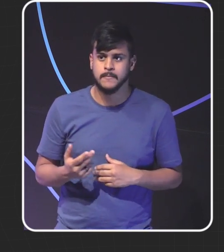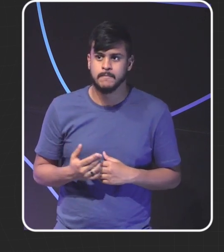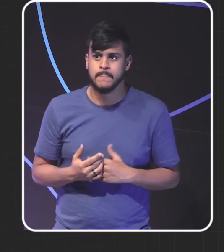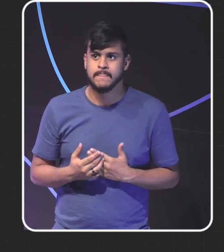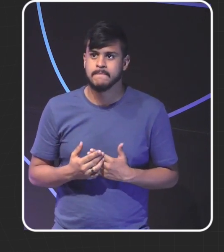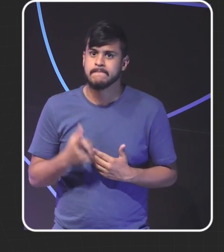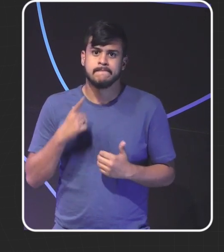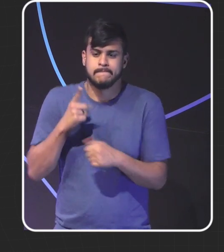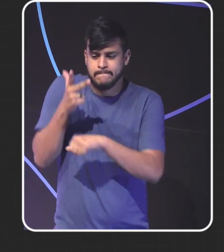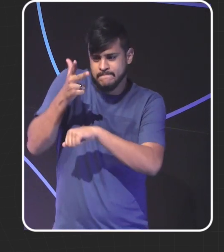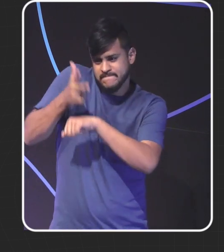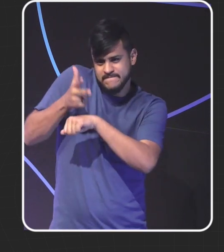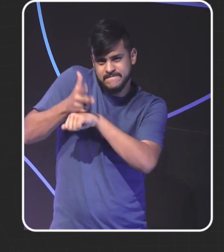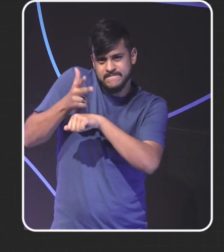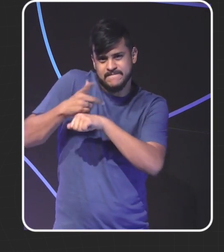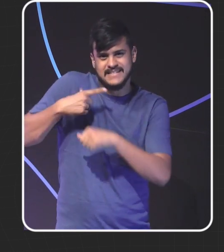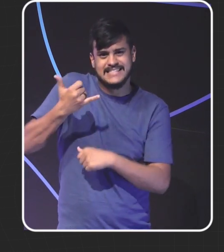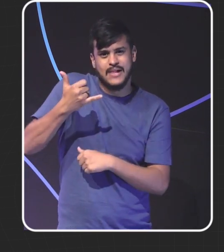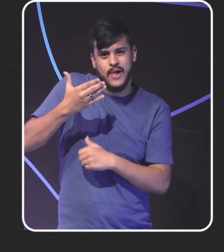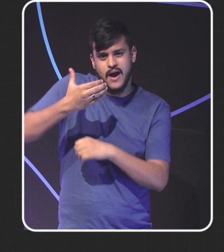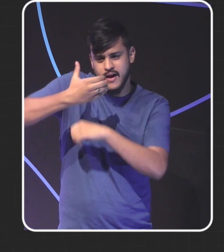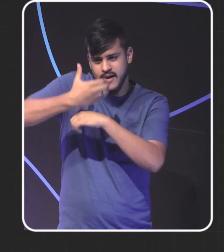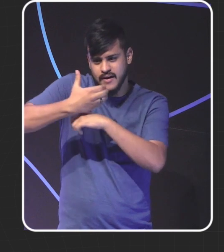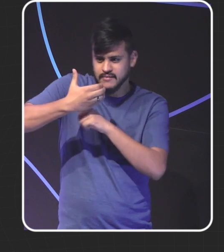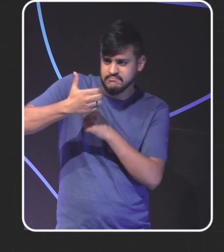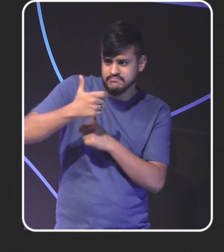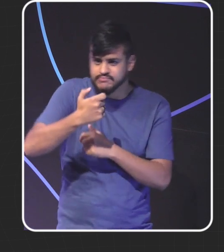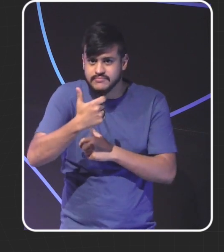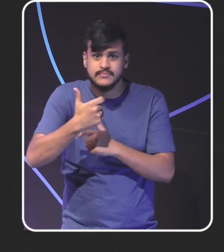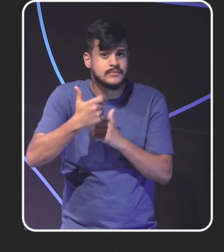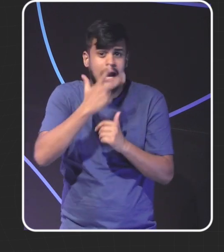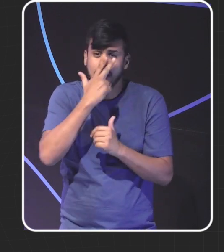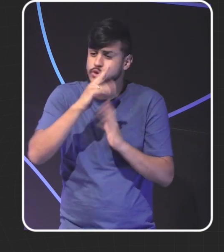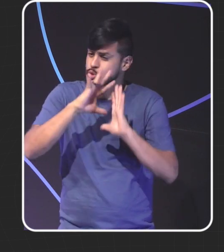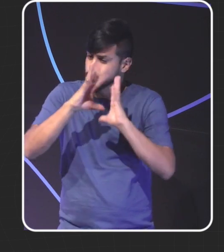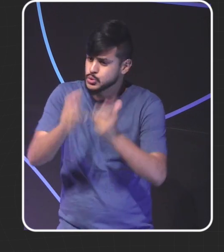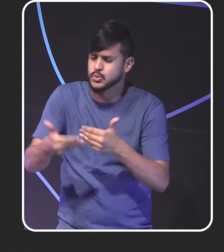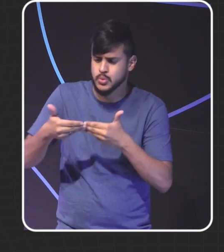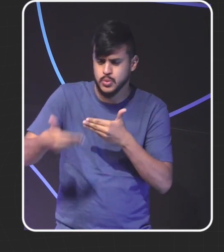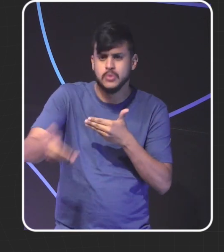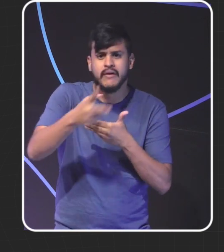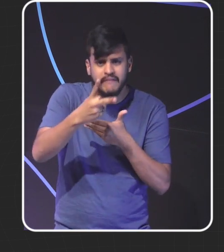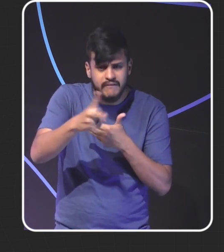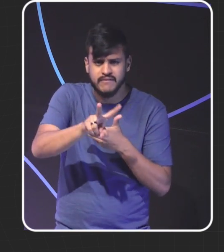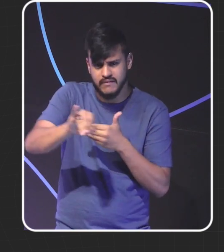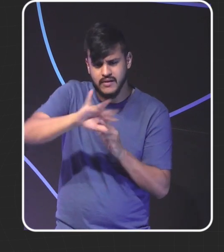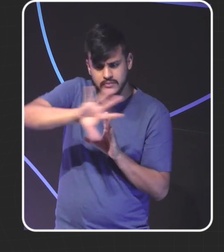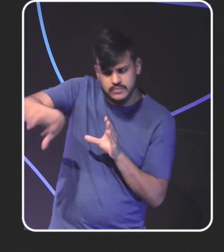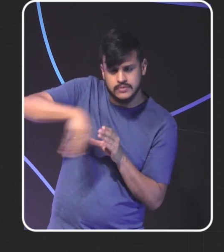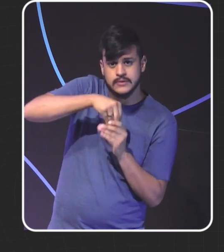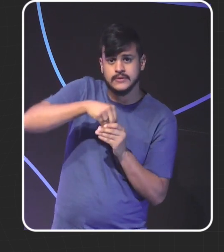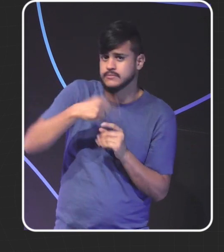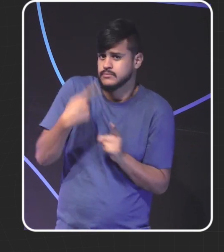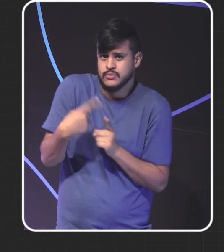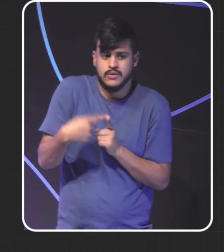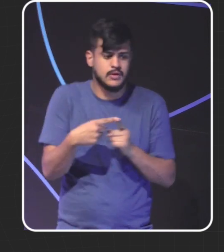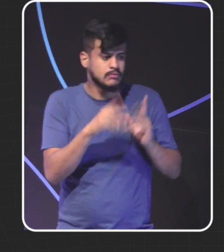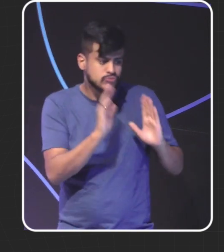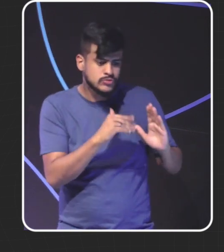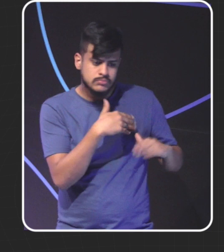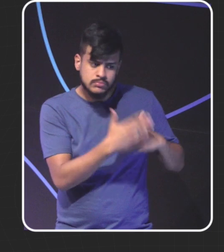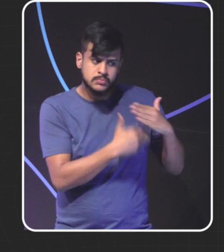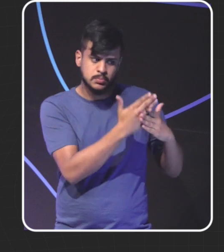da sua câmera nativa do celular. Eu acho que tudo isso vai ser embutido nesses serviços porque os modelos já vão estar mais ou